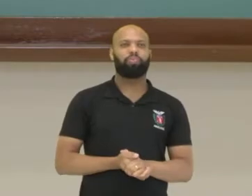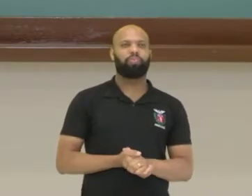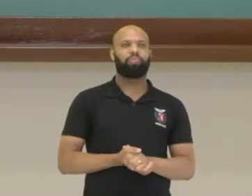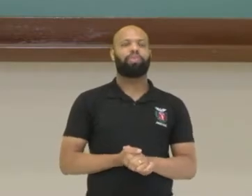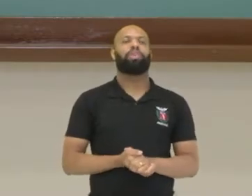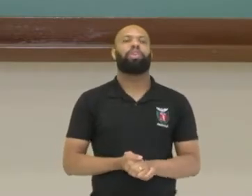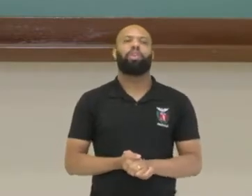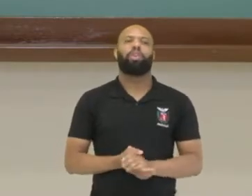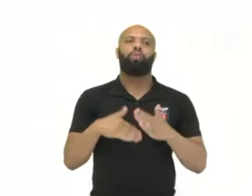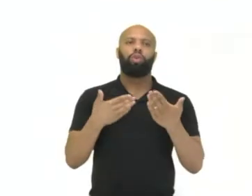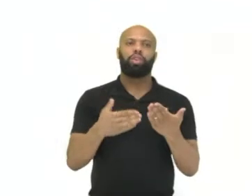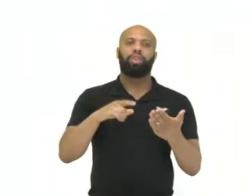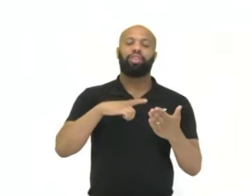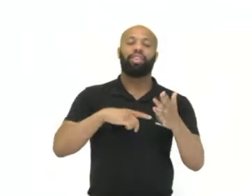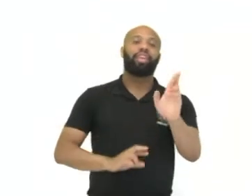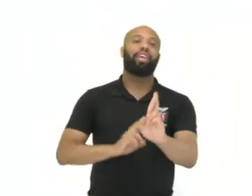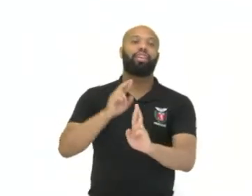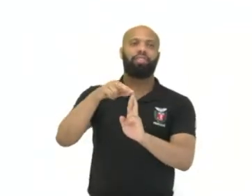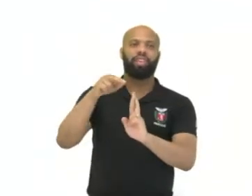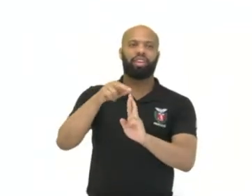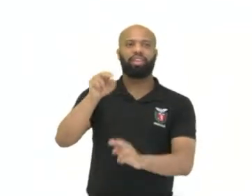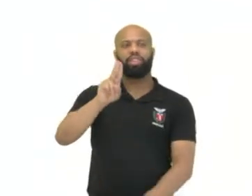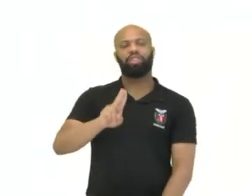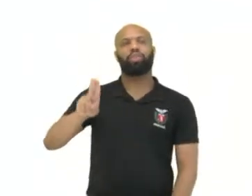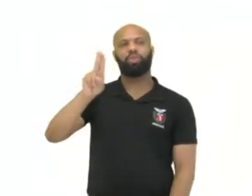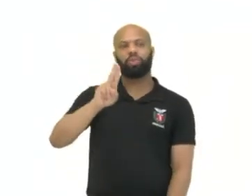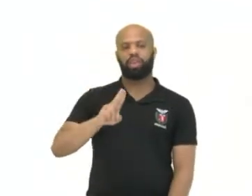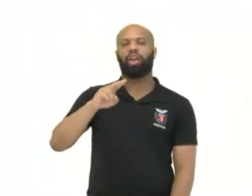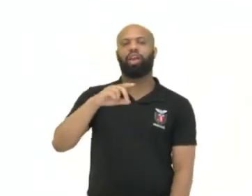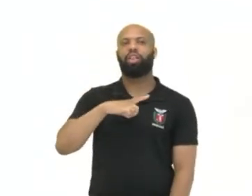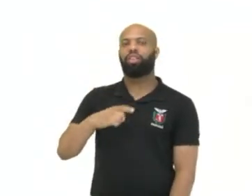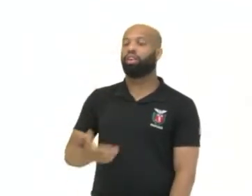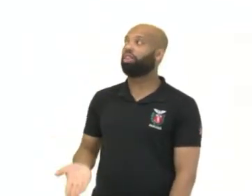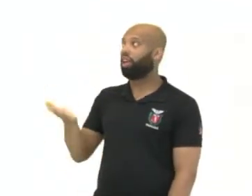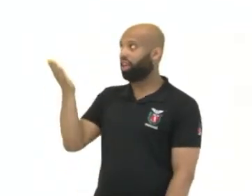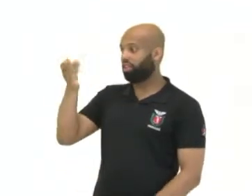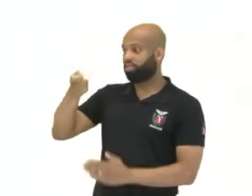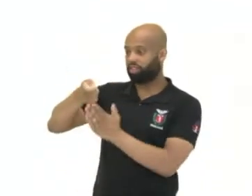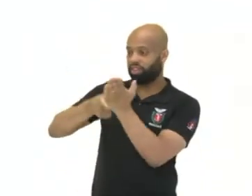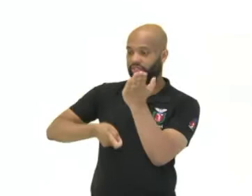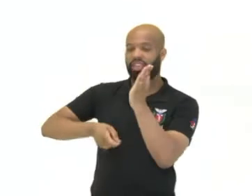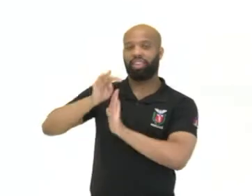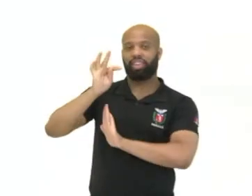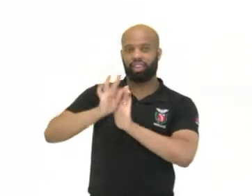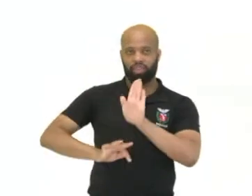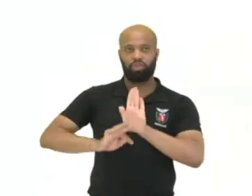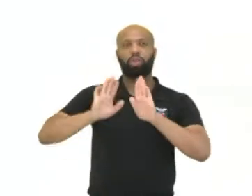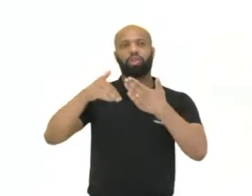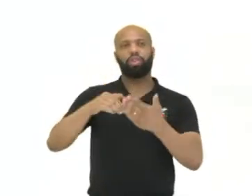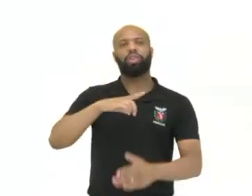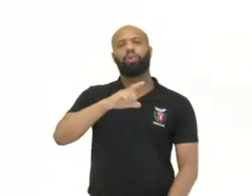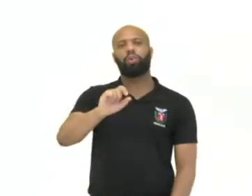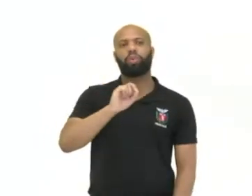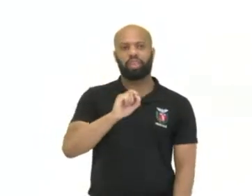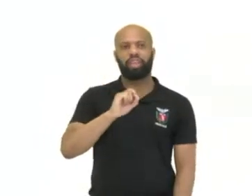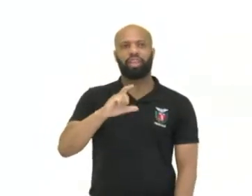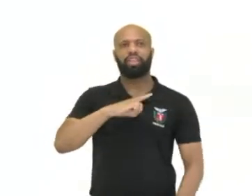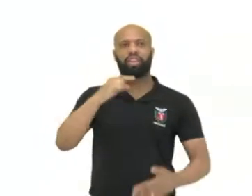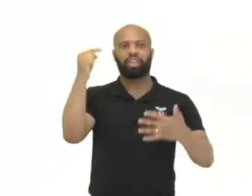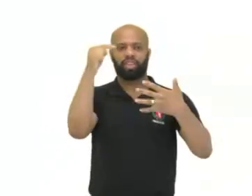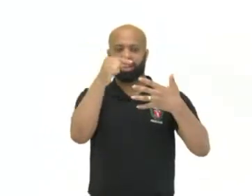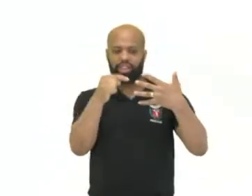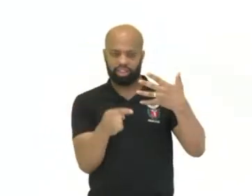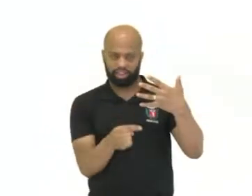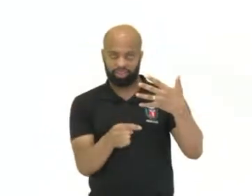A matriz de referência, em relação à produção textual, ela tem essas 5